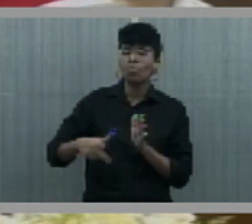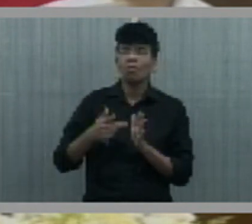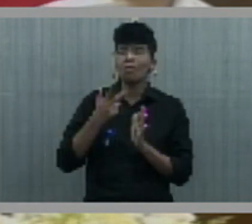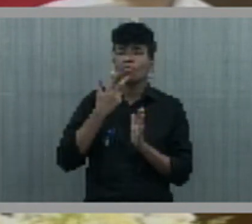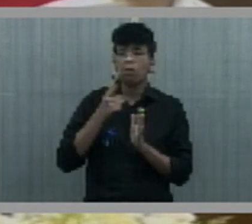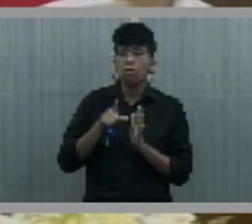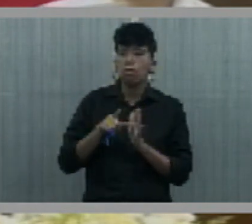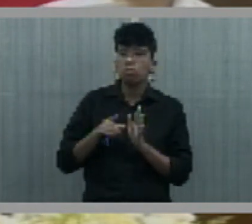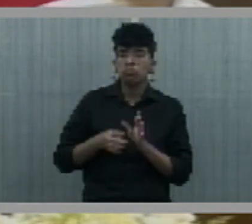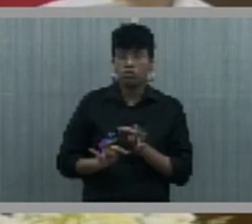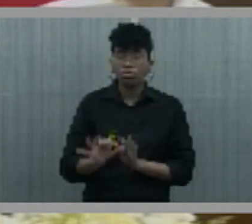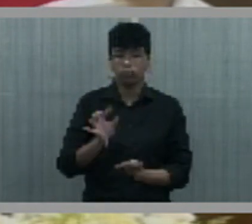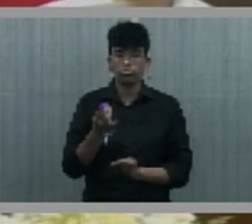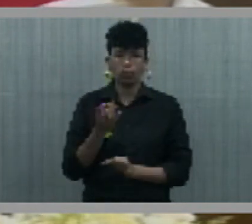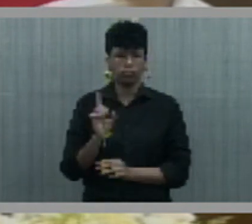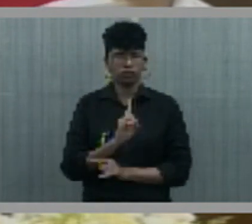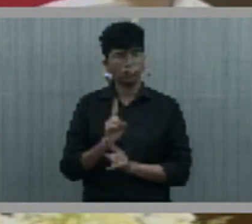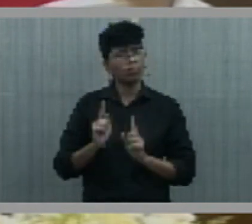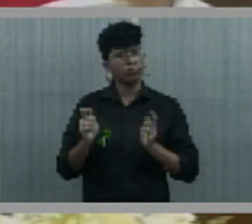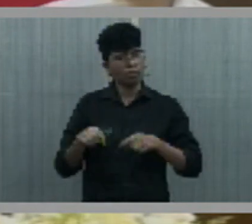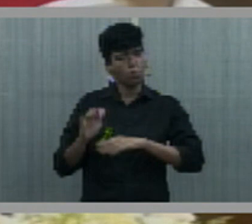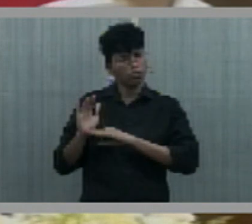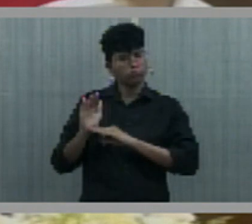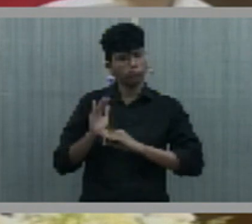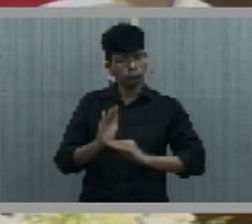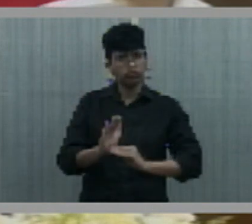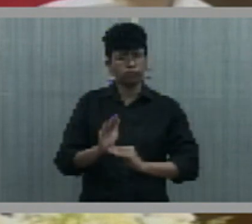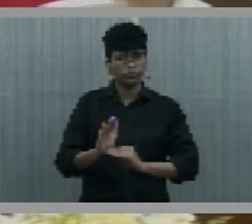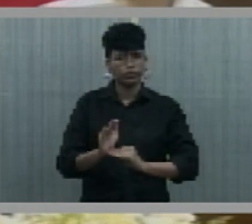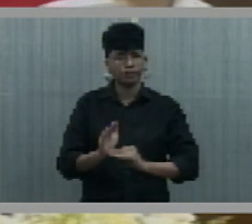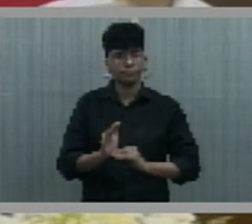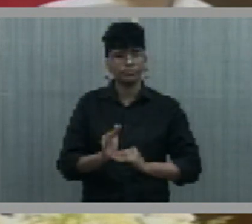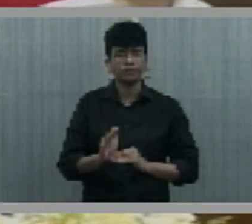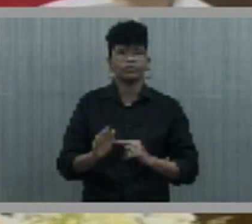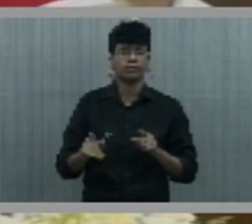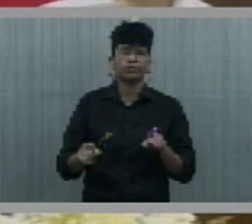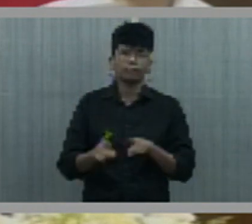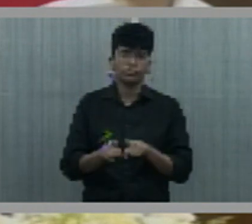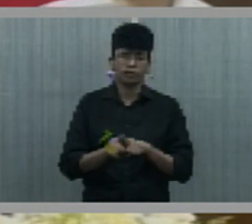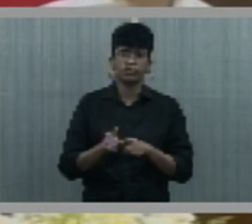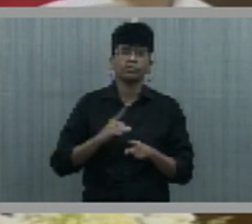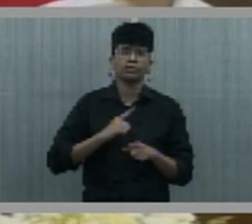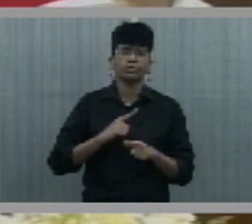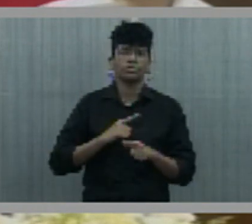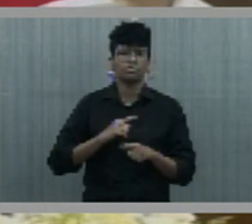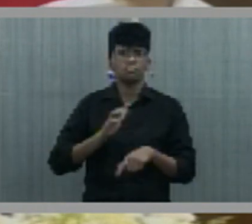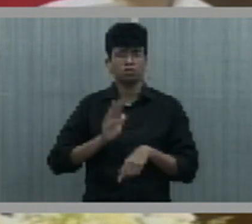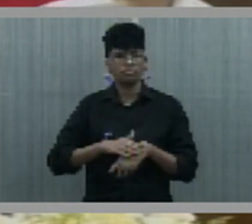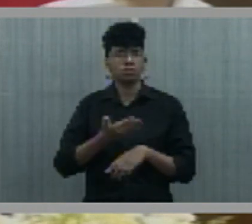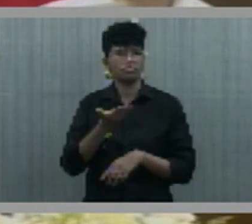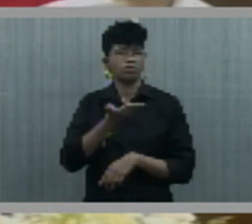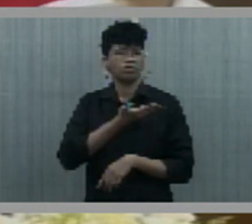sozinho, mas contribui. Constitui, assim, cada vez mais amigos,